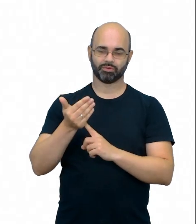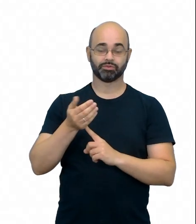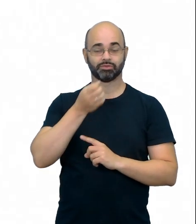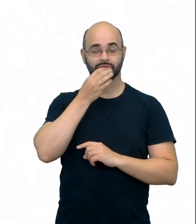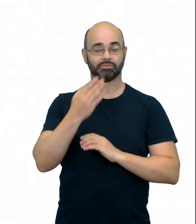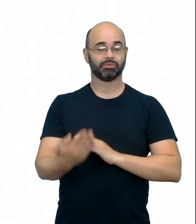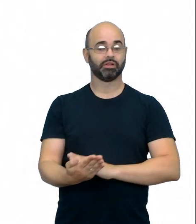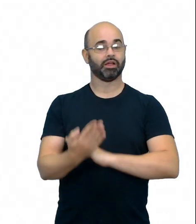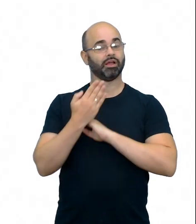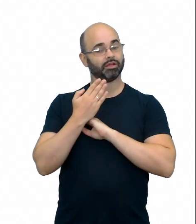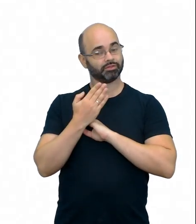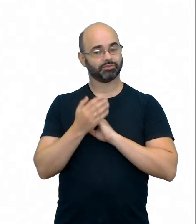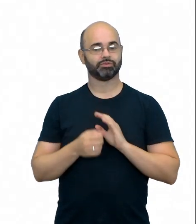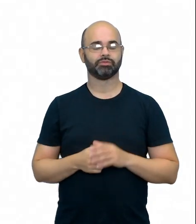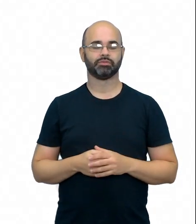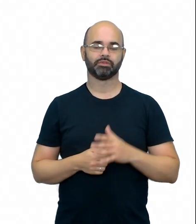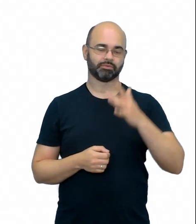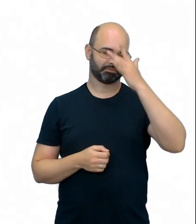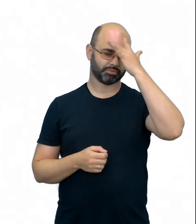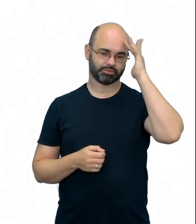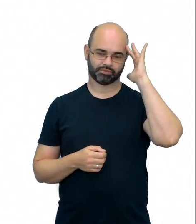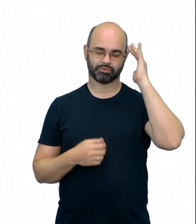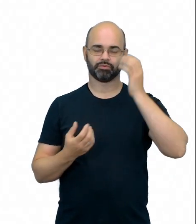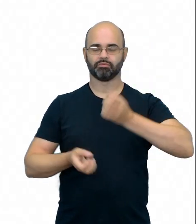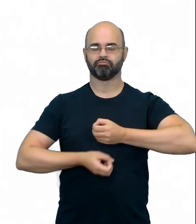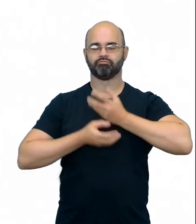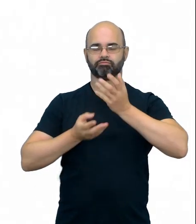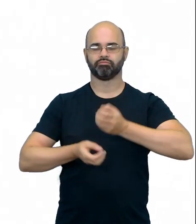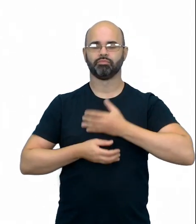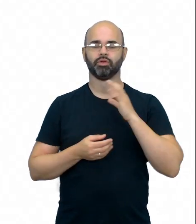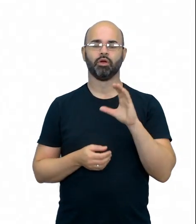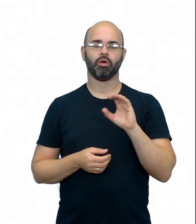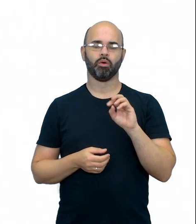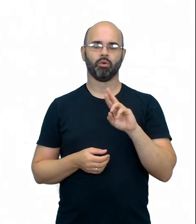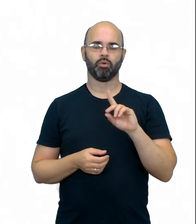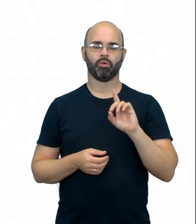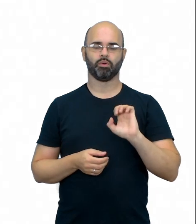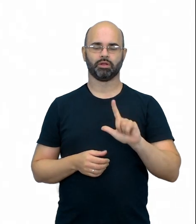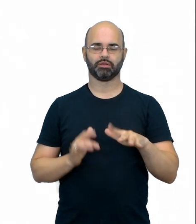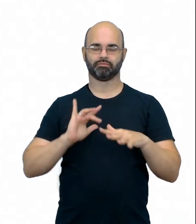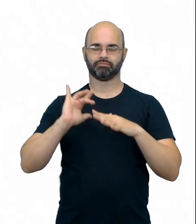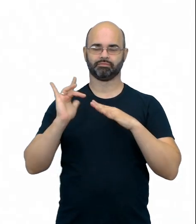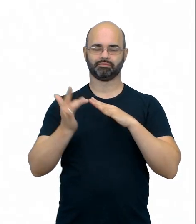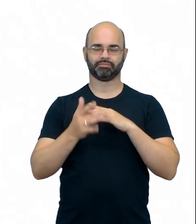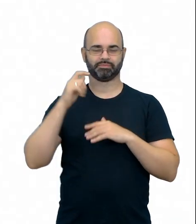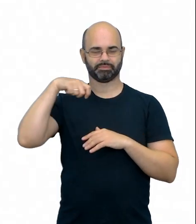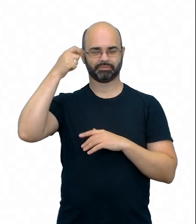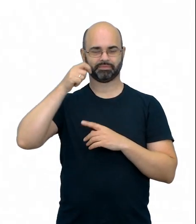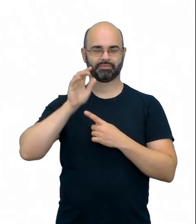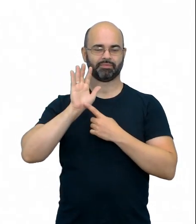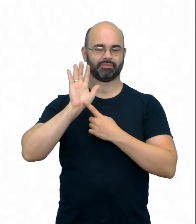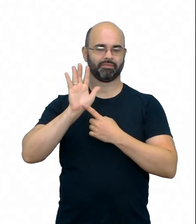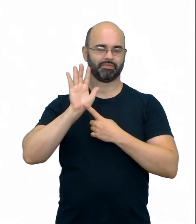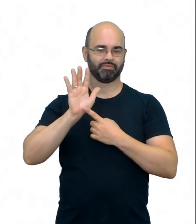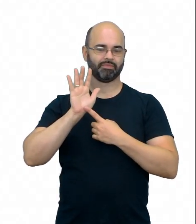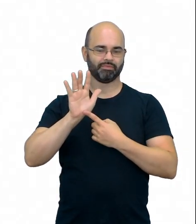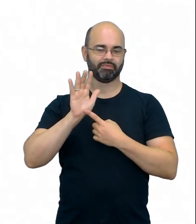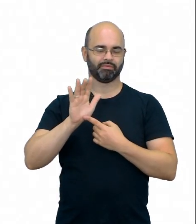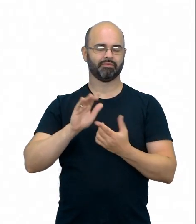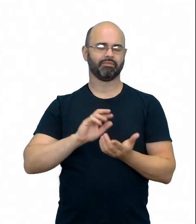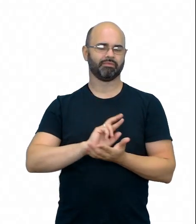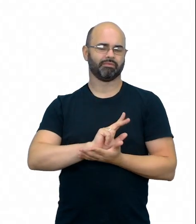Então, muitos cordelistas que se apresentam em vídeos nas redes sociais, eles utilizam